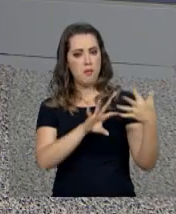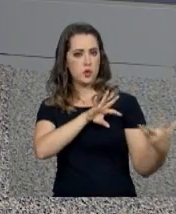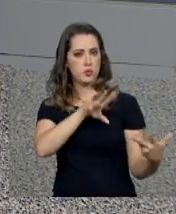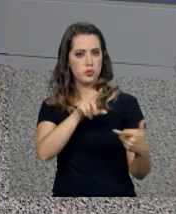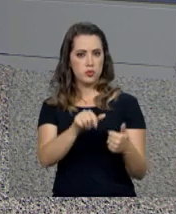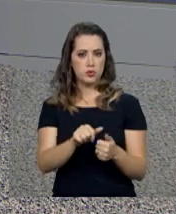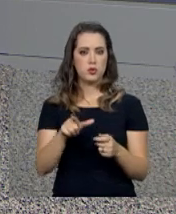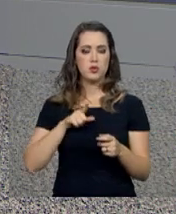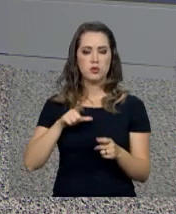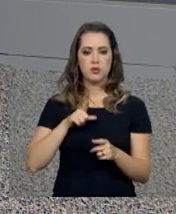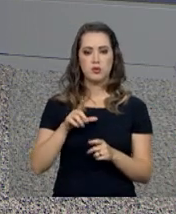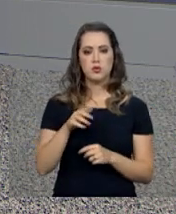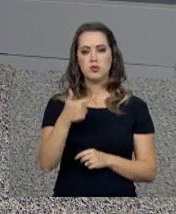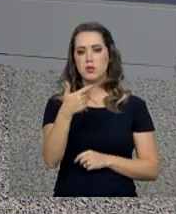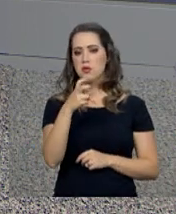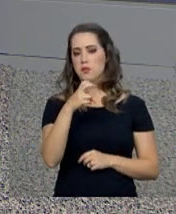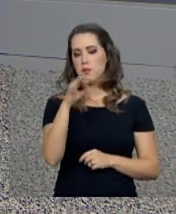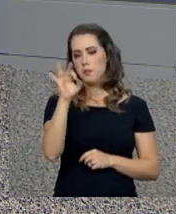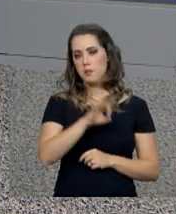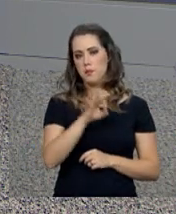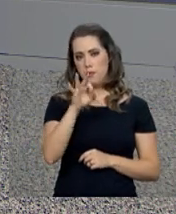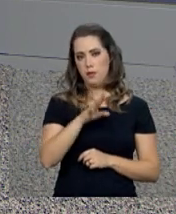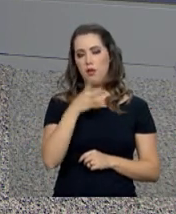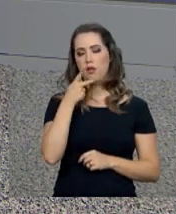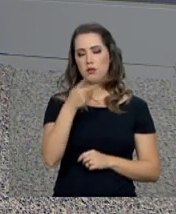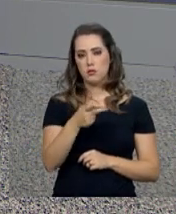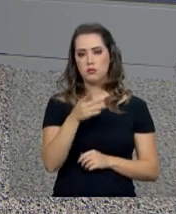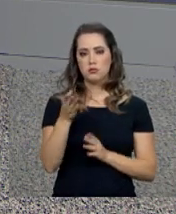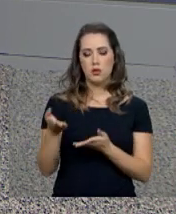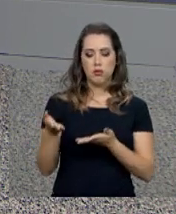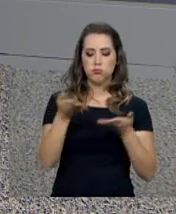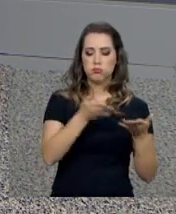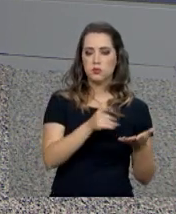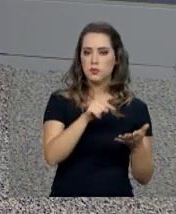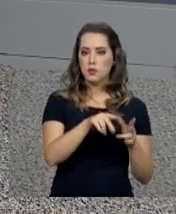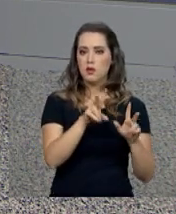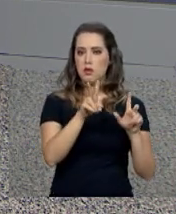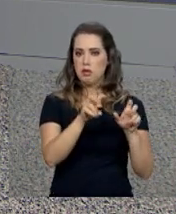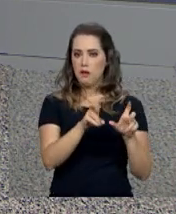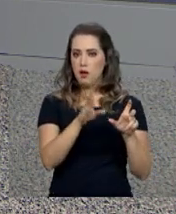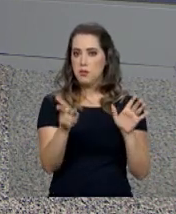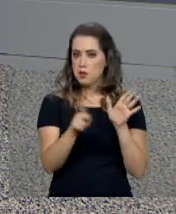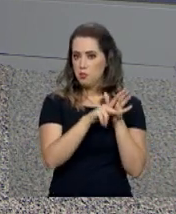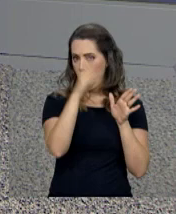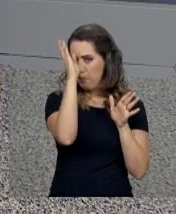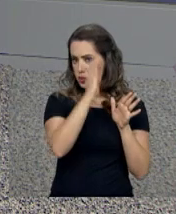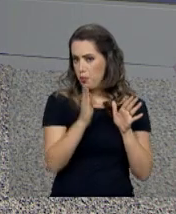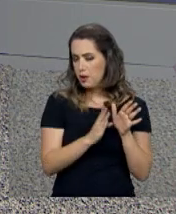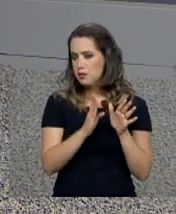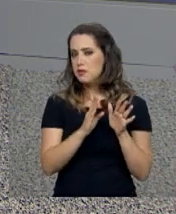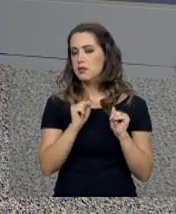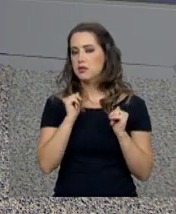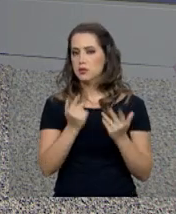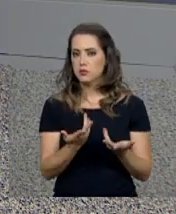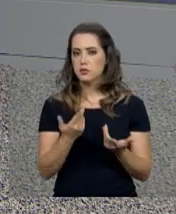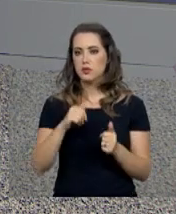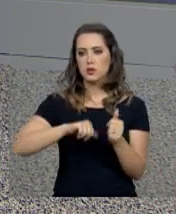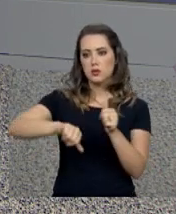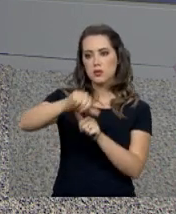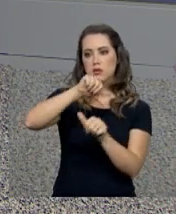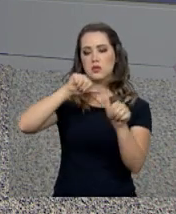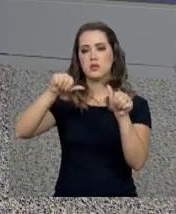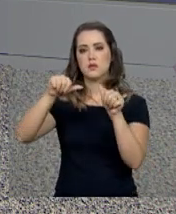trouxe mais ou menos 25% o discurso para temas nacionais na questão da transição de governo